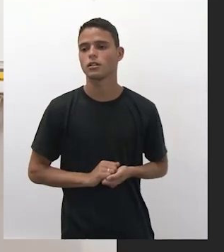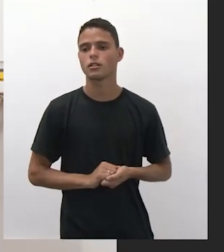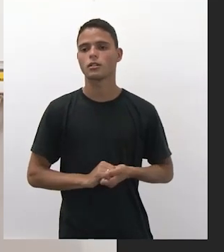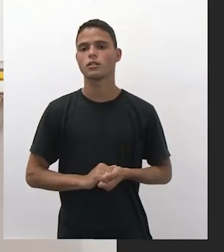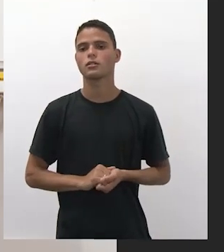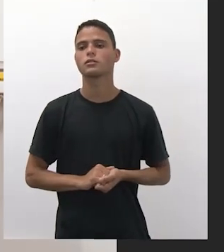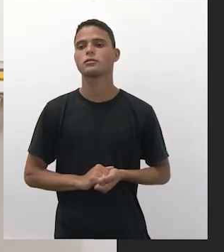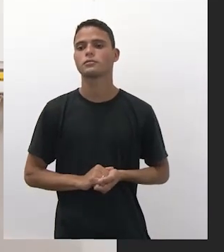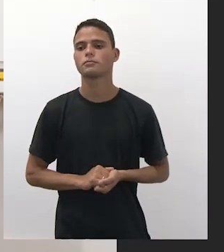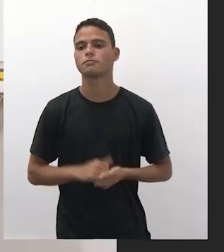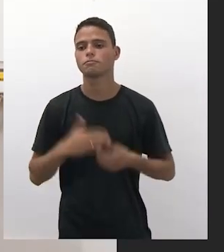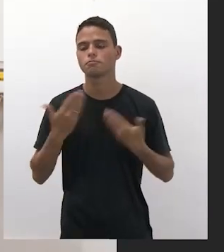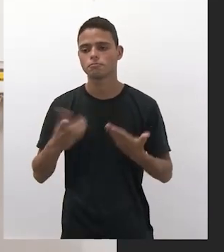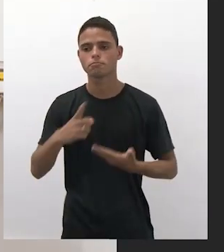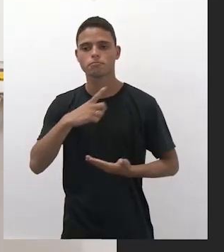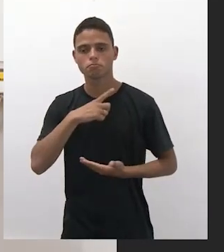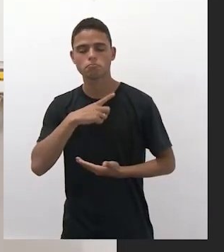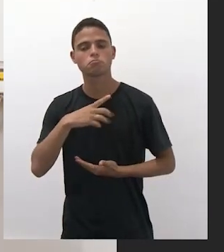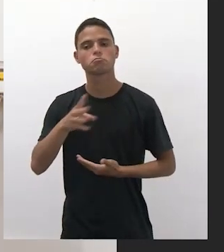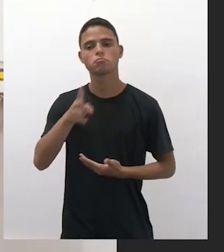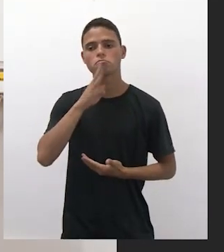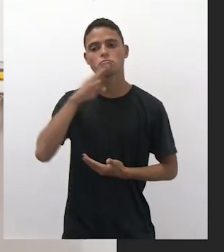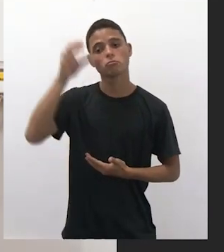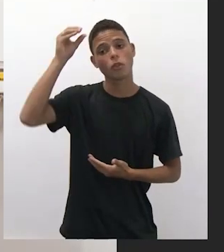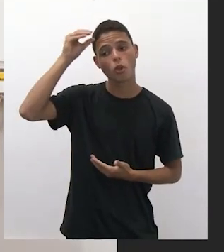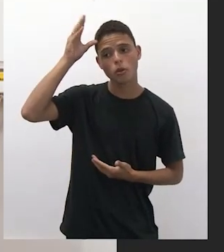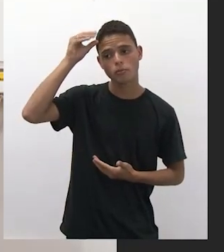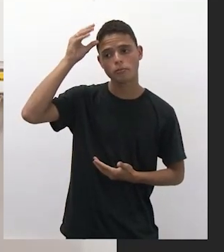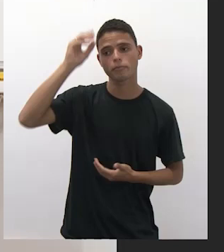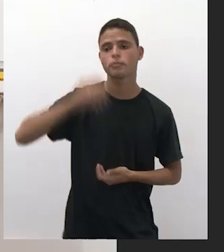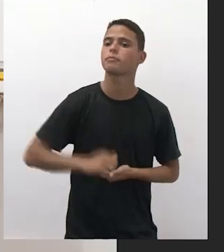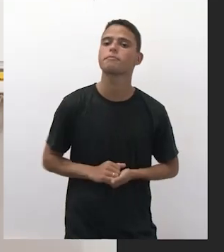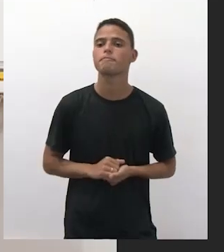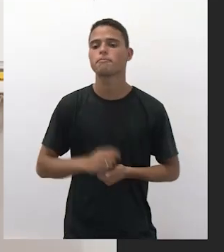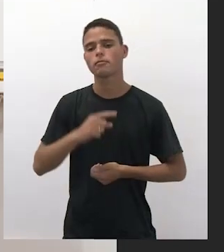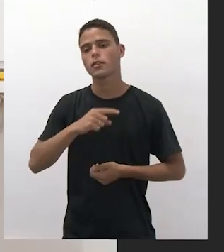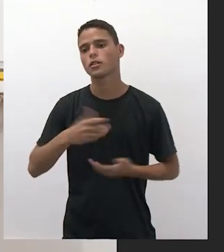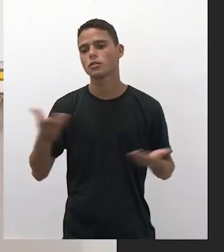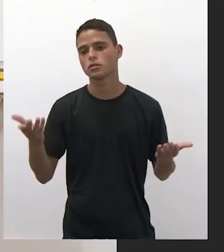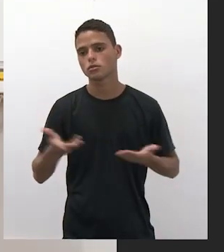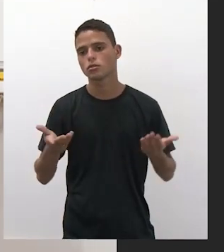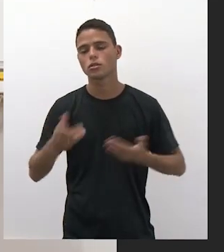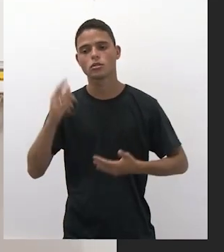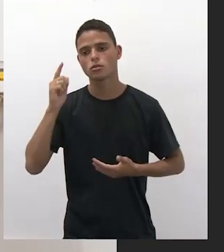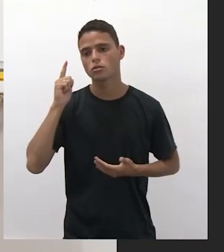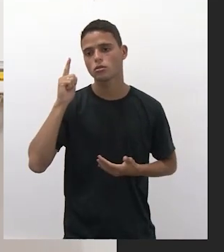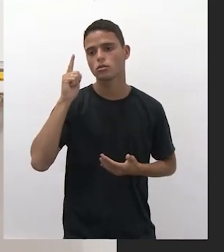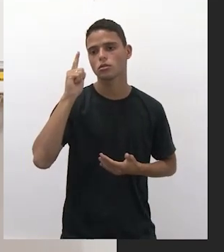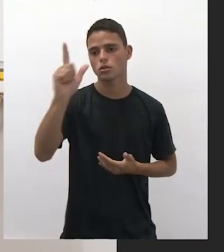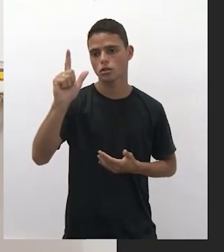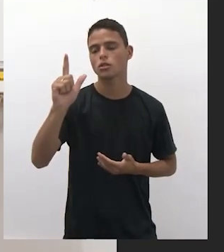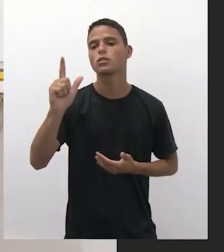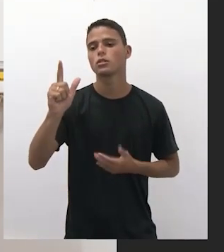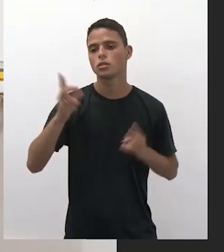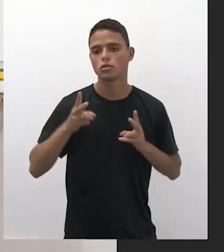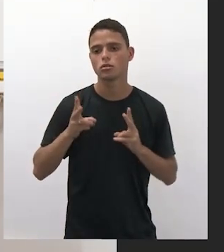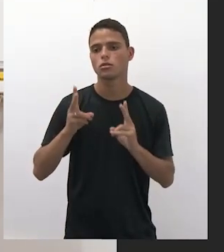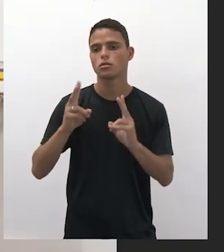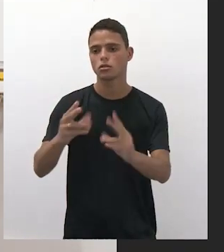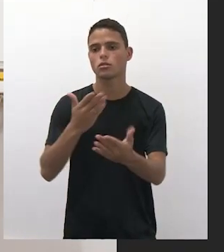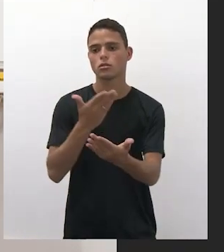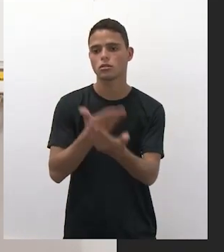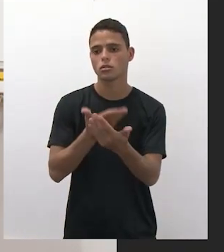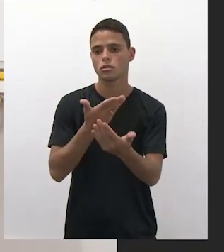estudos, que eu tenha conhecimento, mas nós duas conseguimos aí, continuamos ainda estudando, né? Estudando